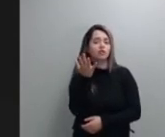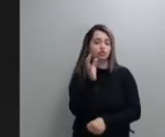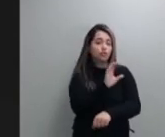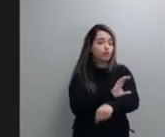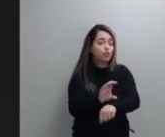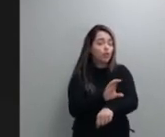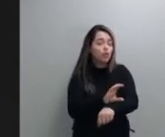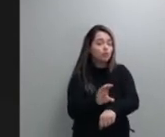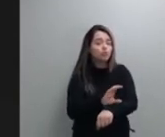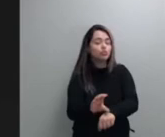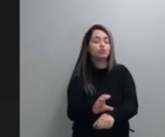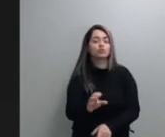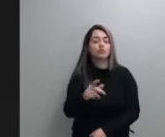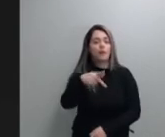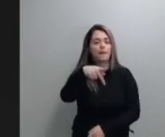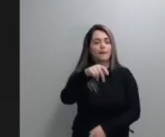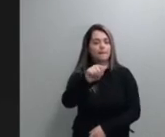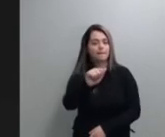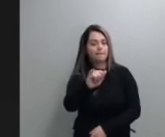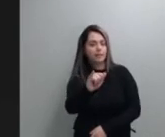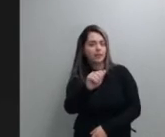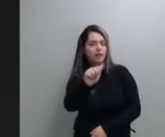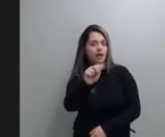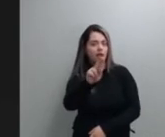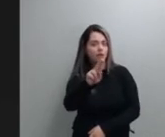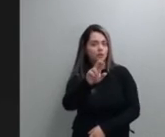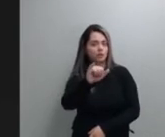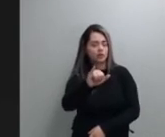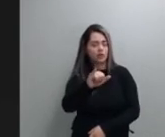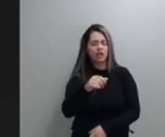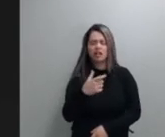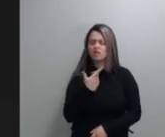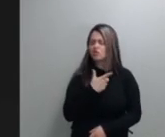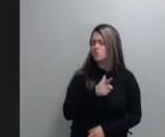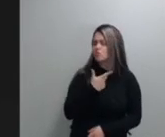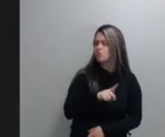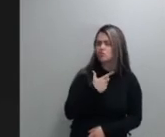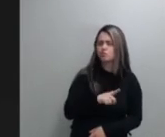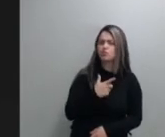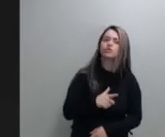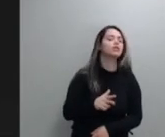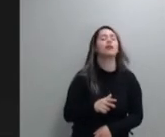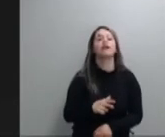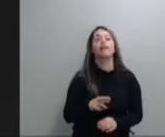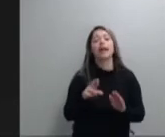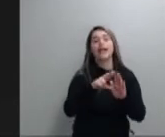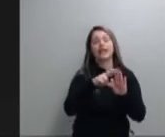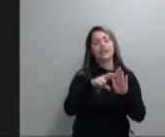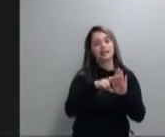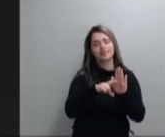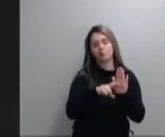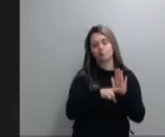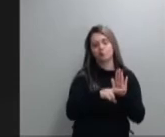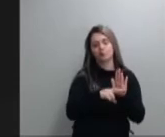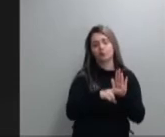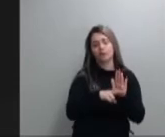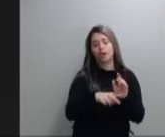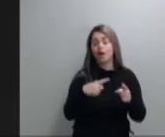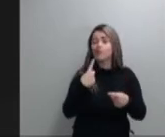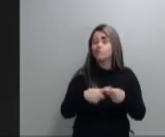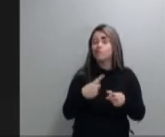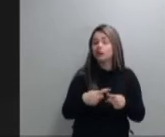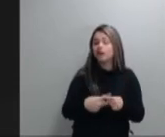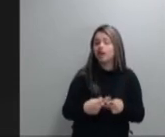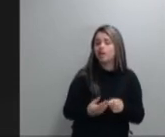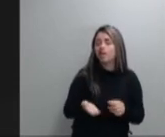se poderia estabelecer essa vedação à acumulação porque o concurso era anterior à resolução 187 de 2014.